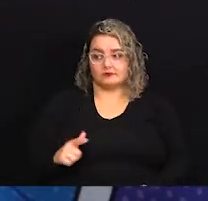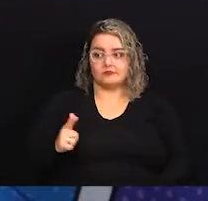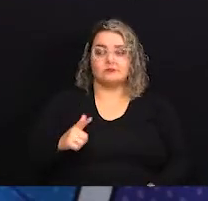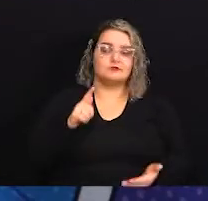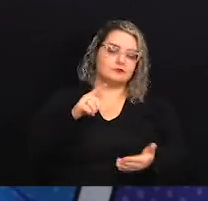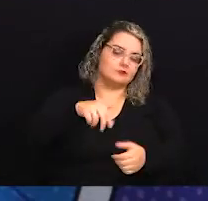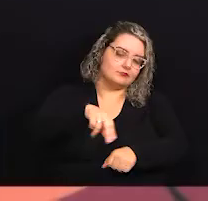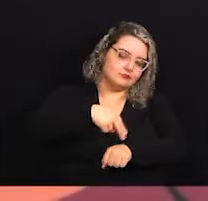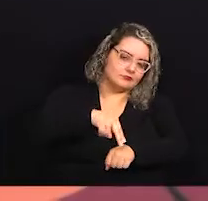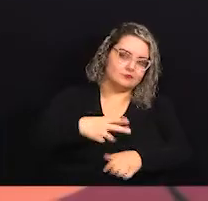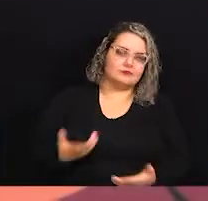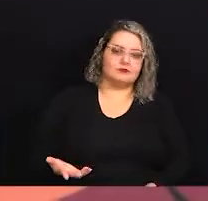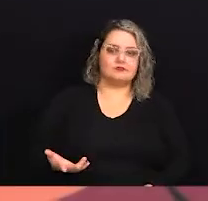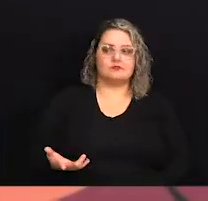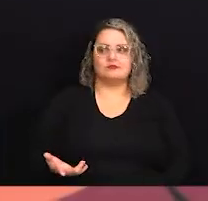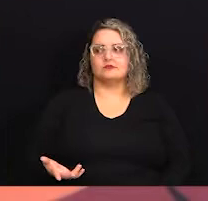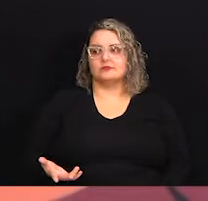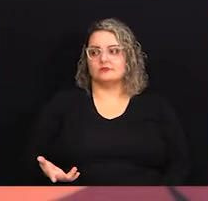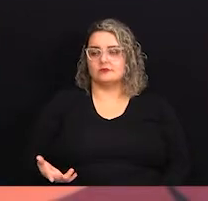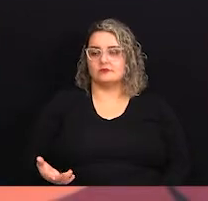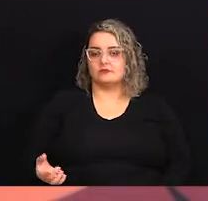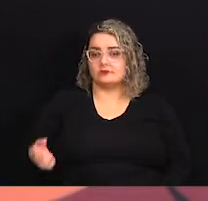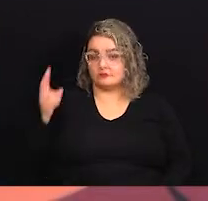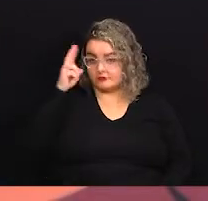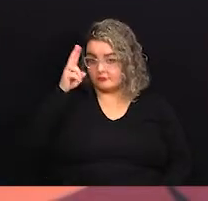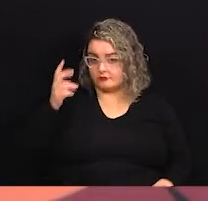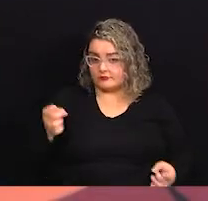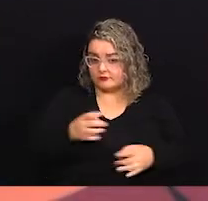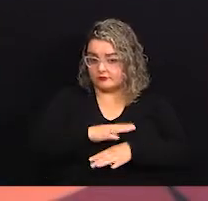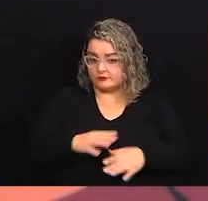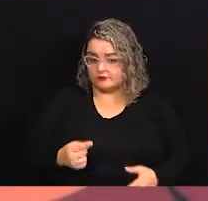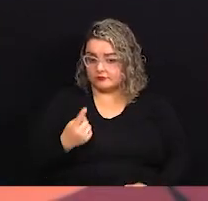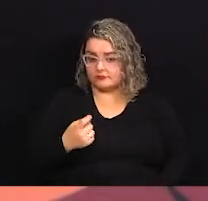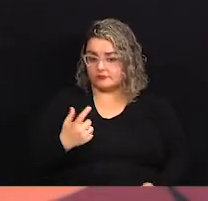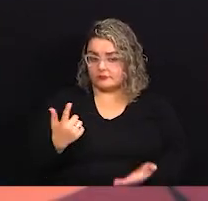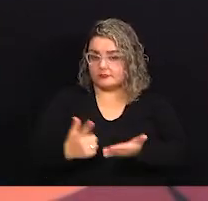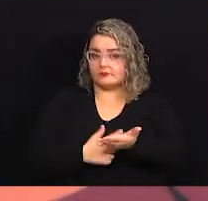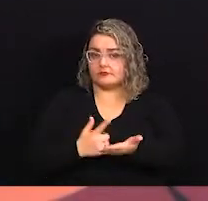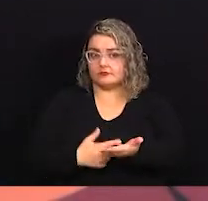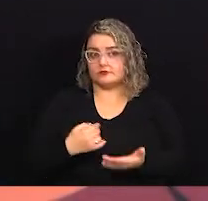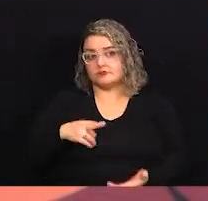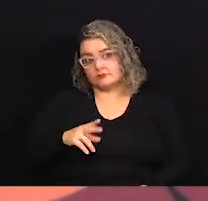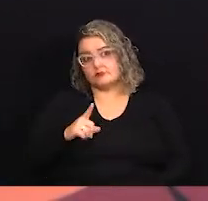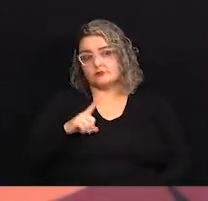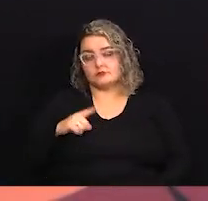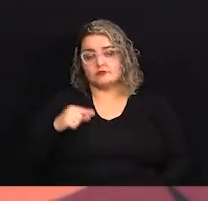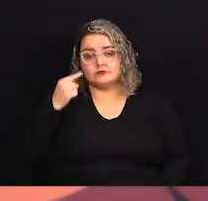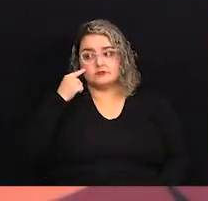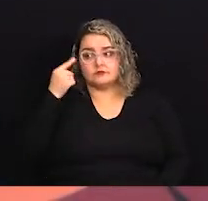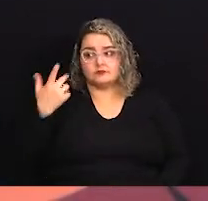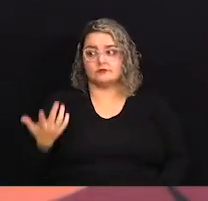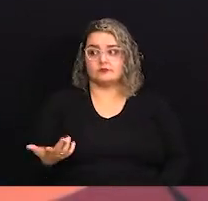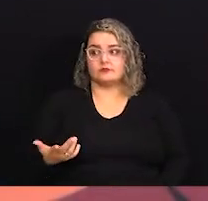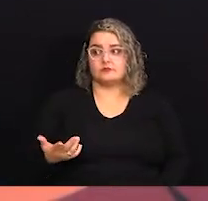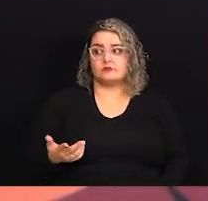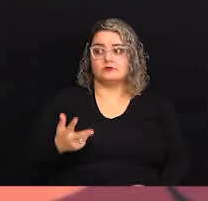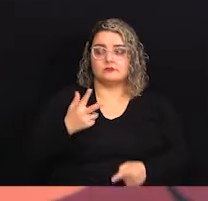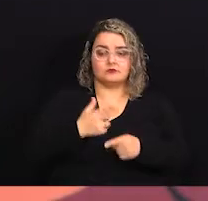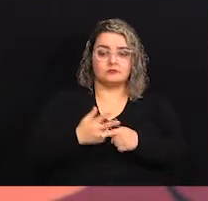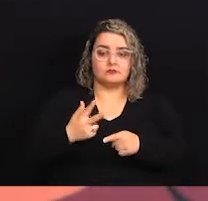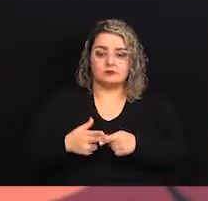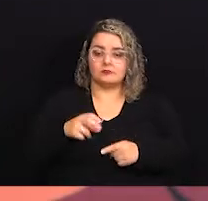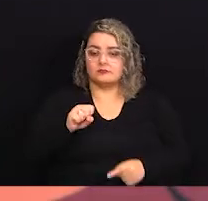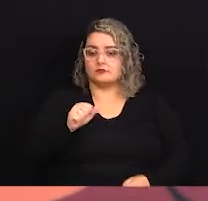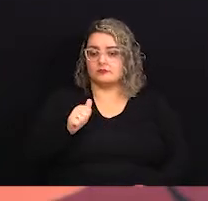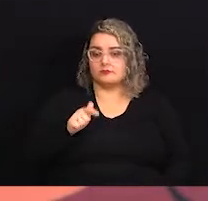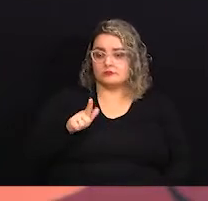a literatura nacional. E a história se encerra nesse único volume, ou você pretende trabalhar uma